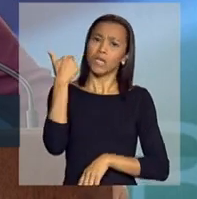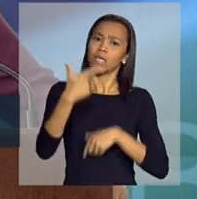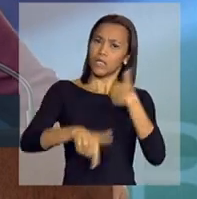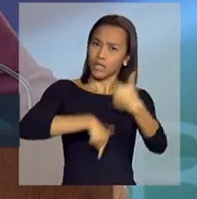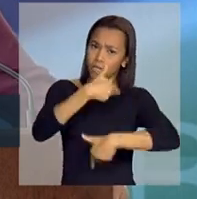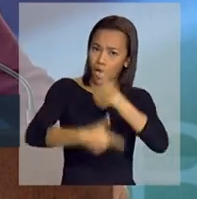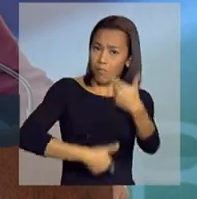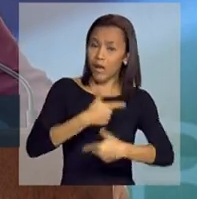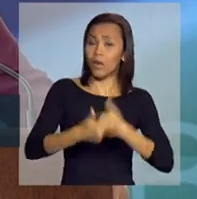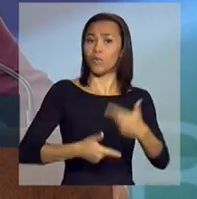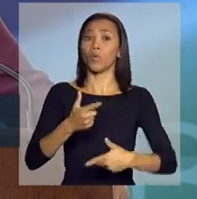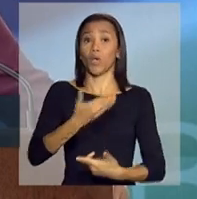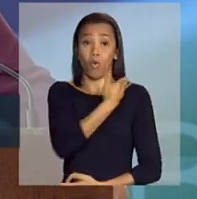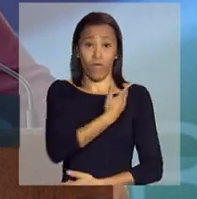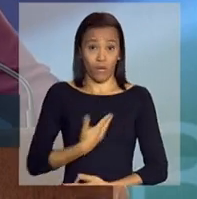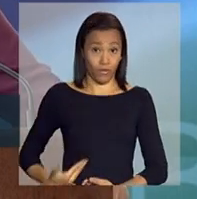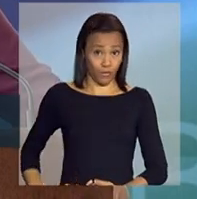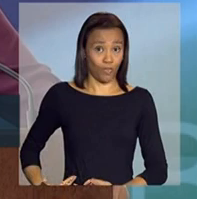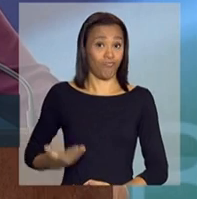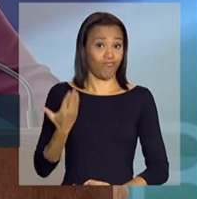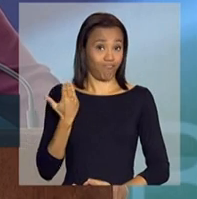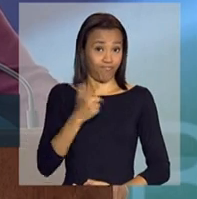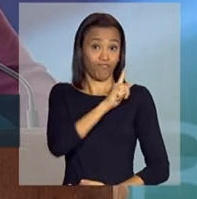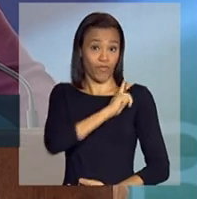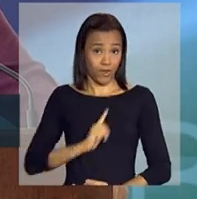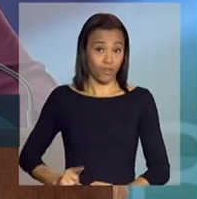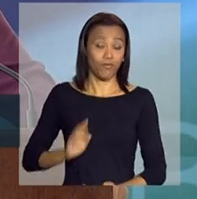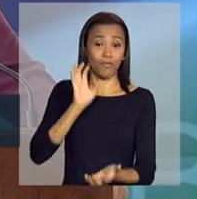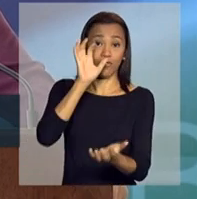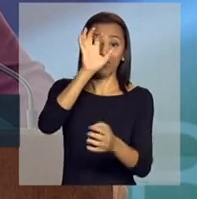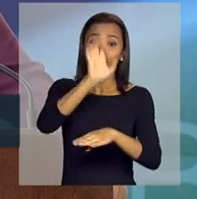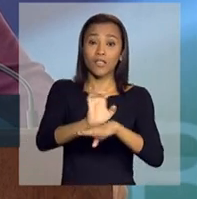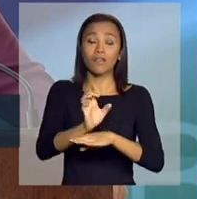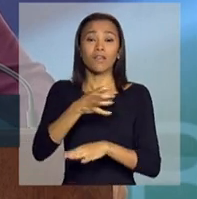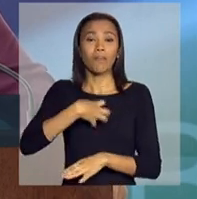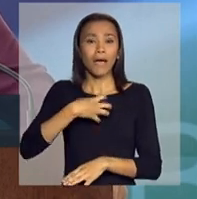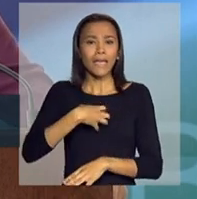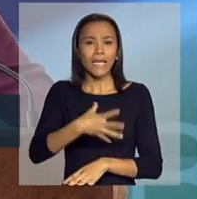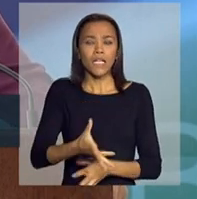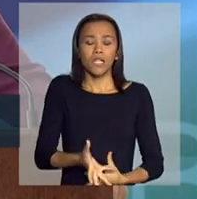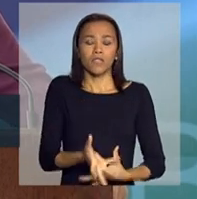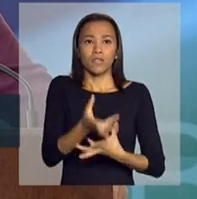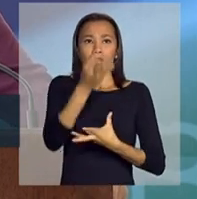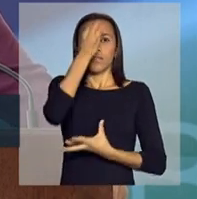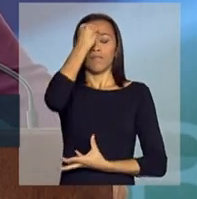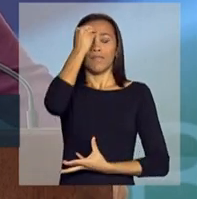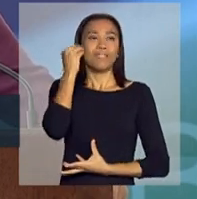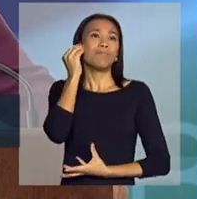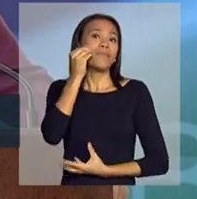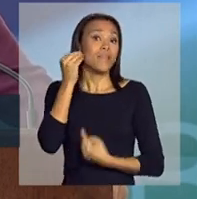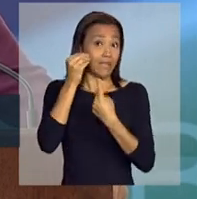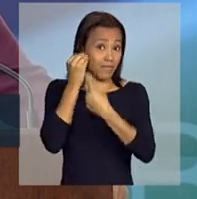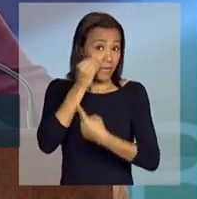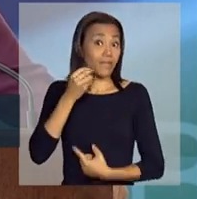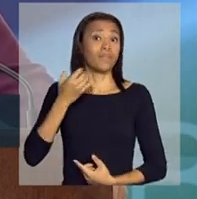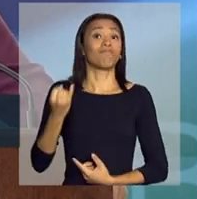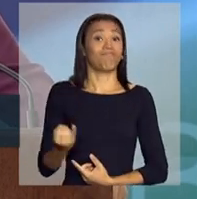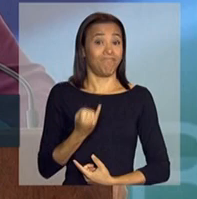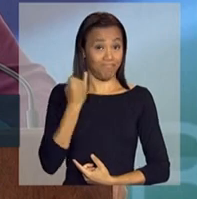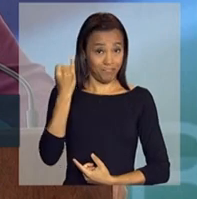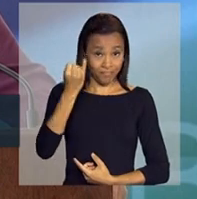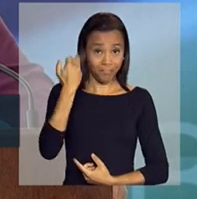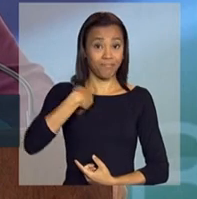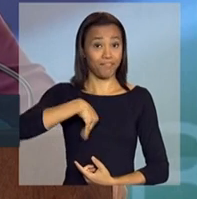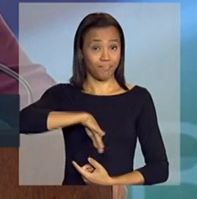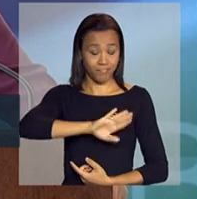do Estado da Bahia. Traz uma experiência, e essa experiência para nós é muito rica.